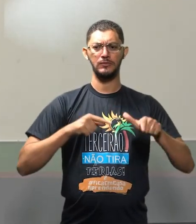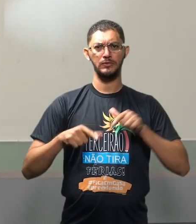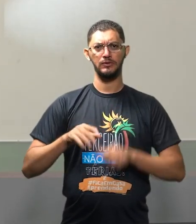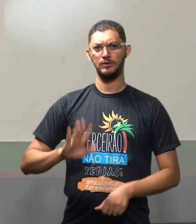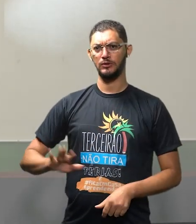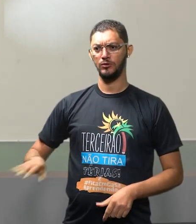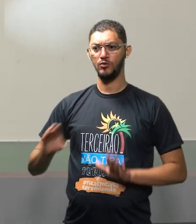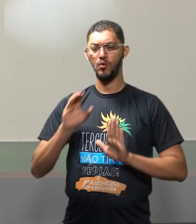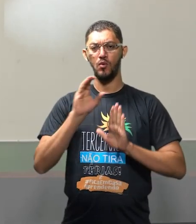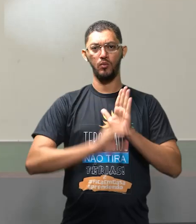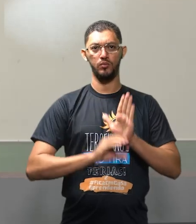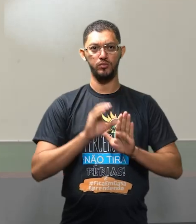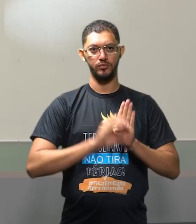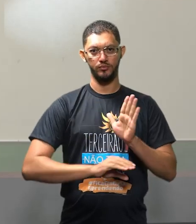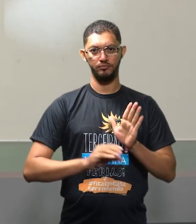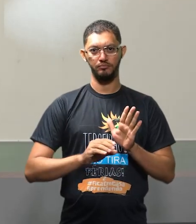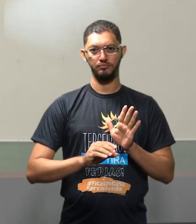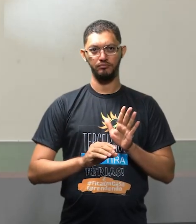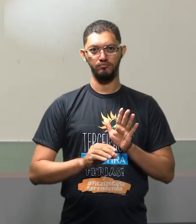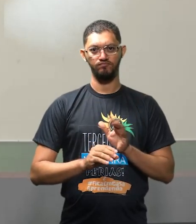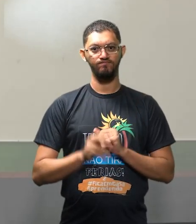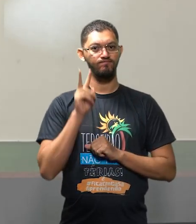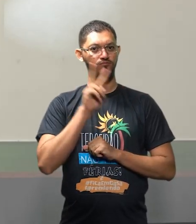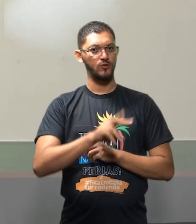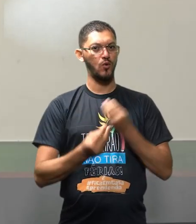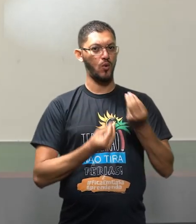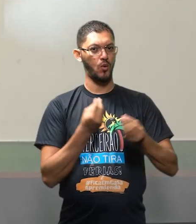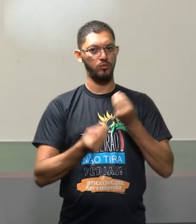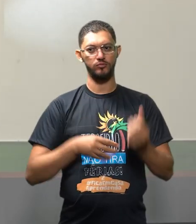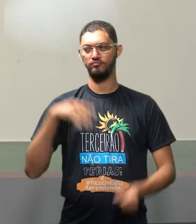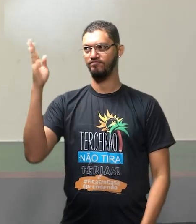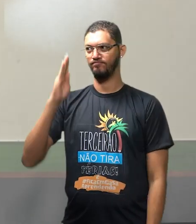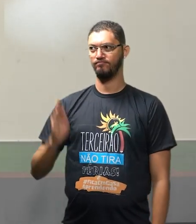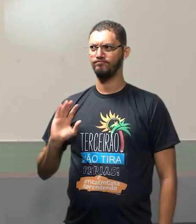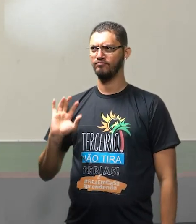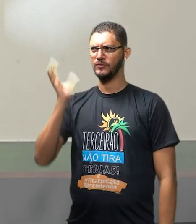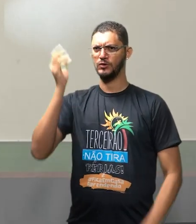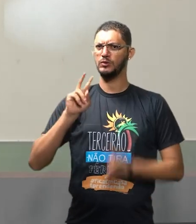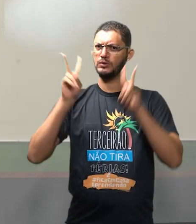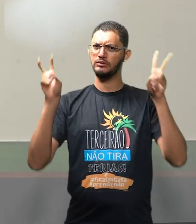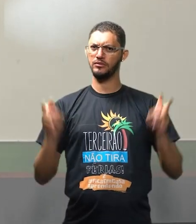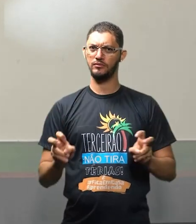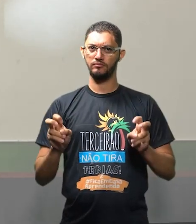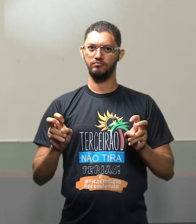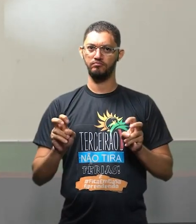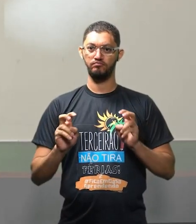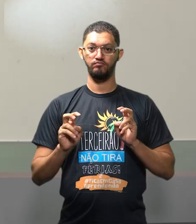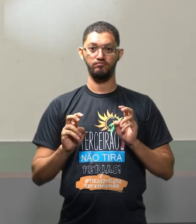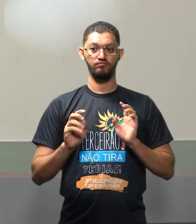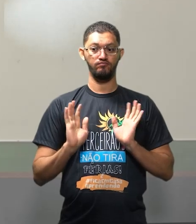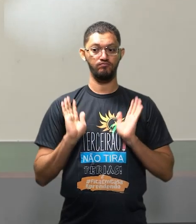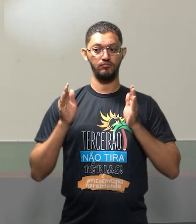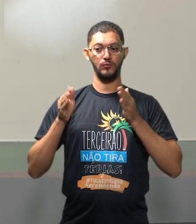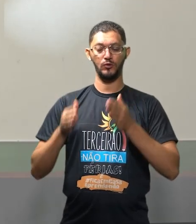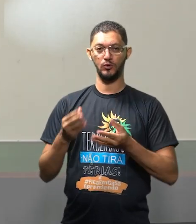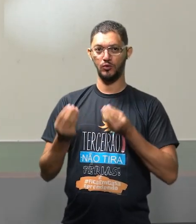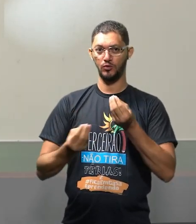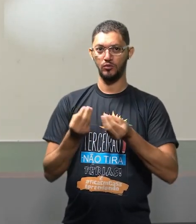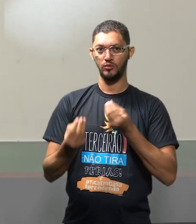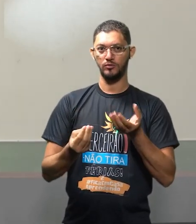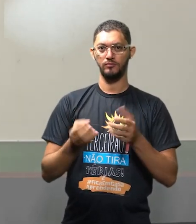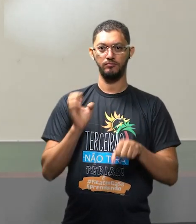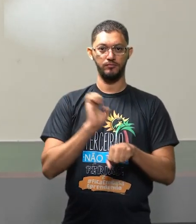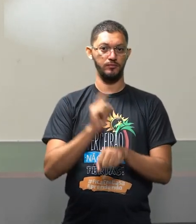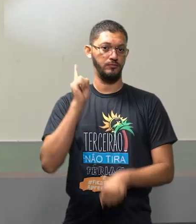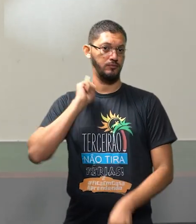como definição, vimos a realidade brasileira em relação a esse assunto, destacamos as condições de São